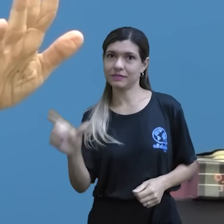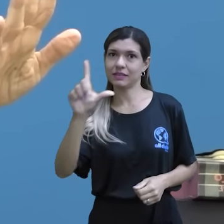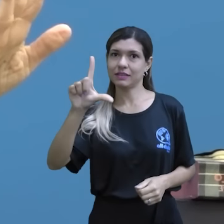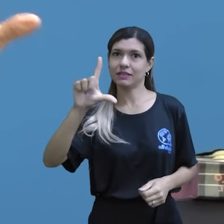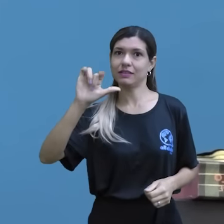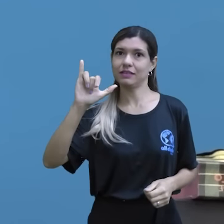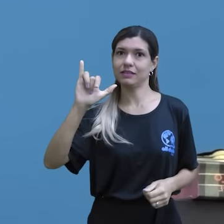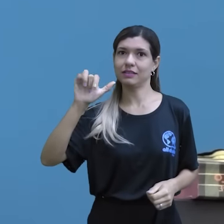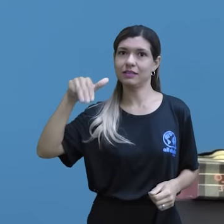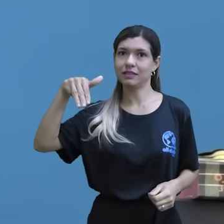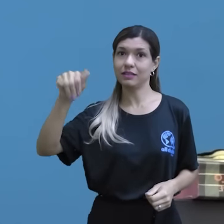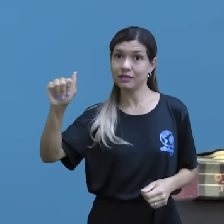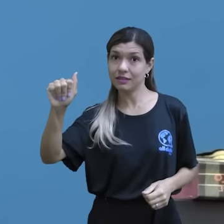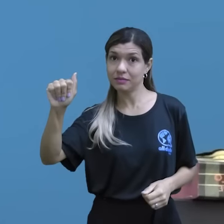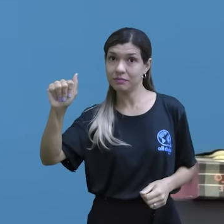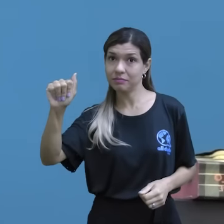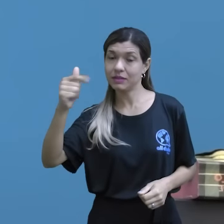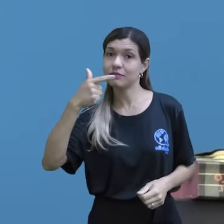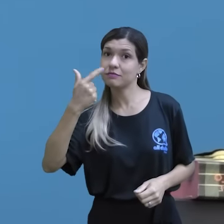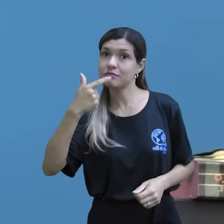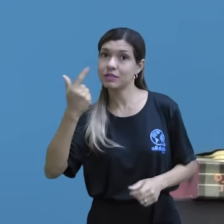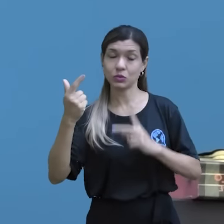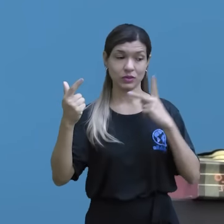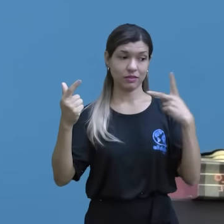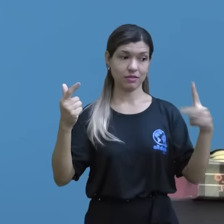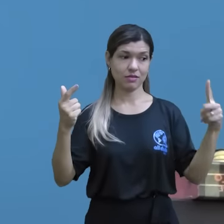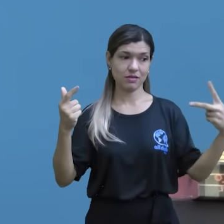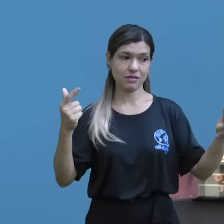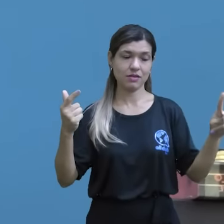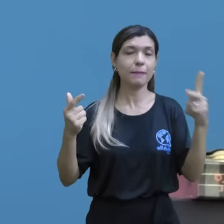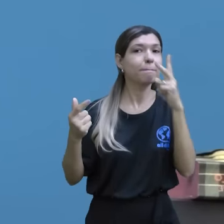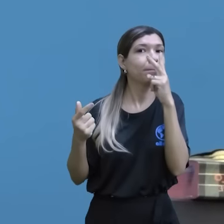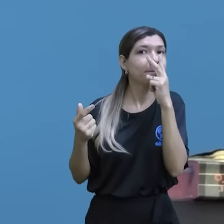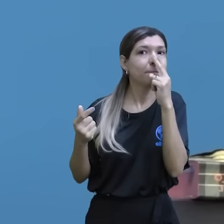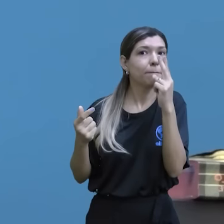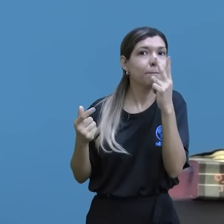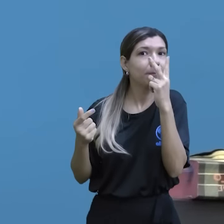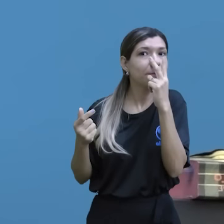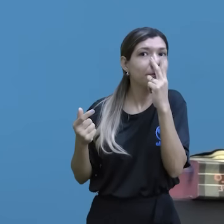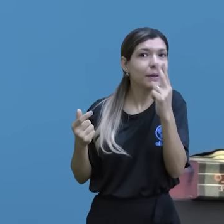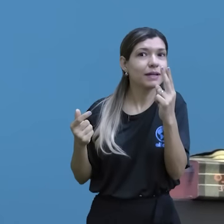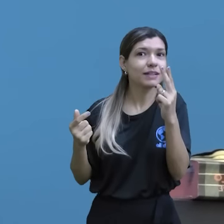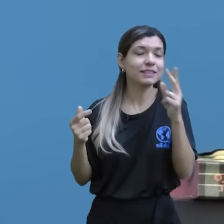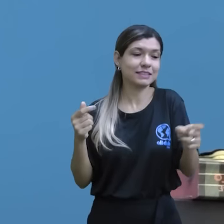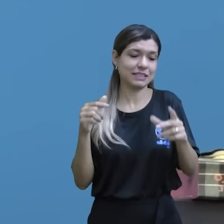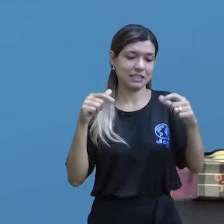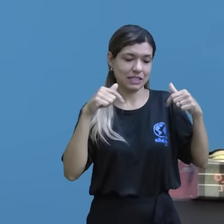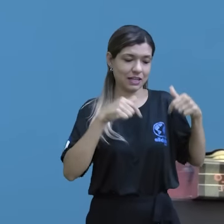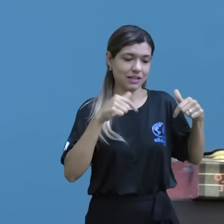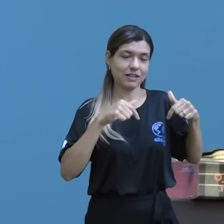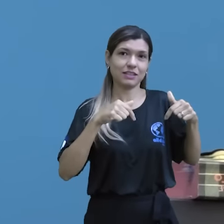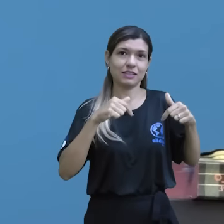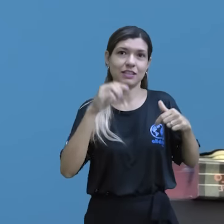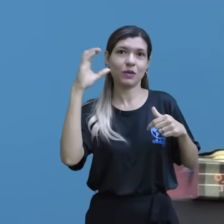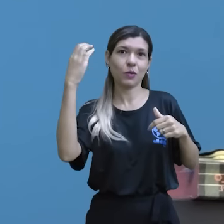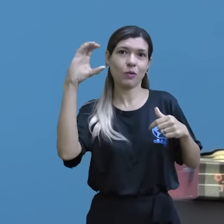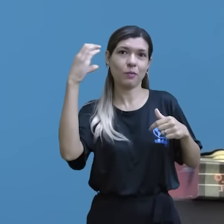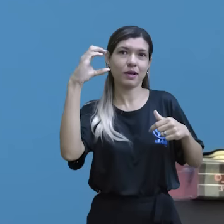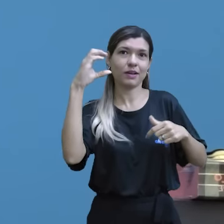negro. Cassie Jones tinha uma rinha de galos, né? Então, enfim, ele vivia de fazer esse tipo